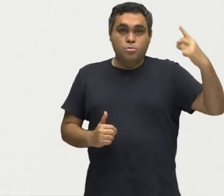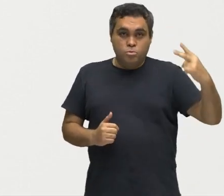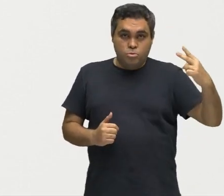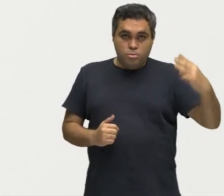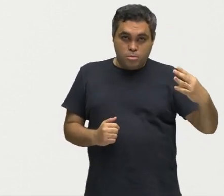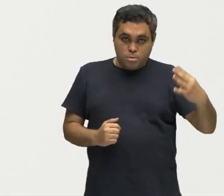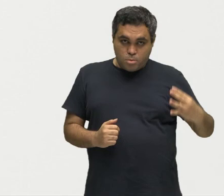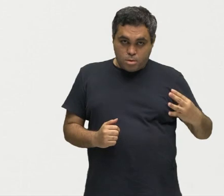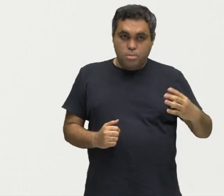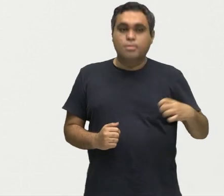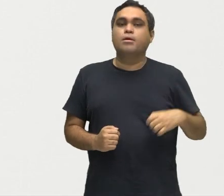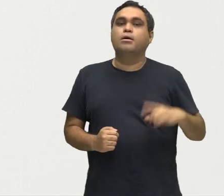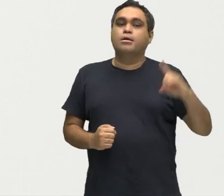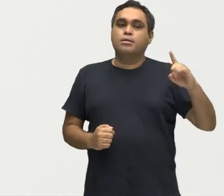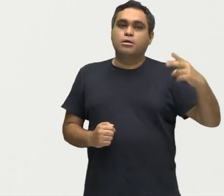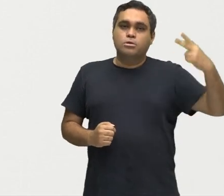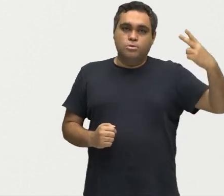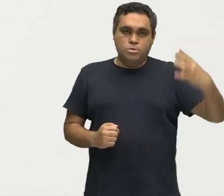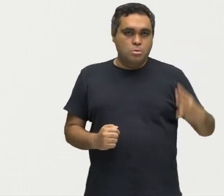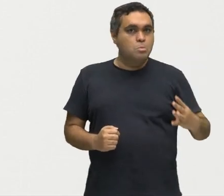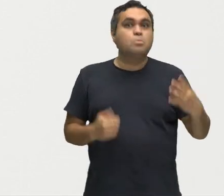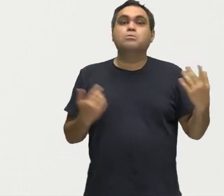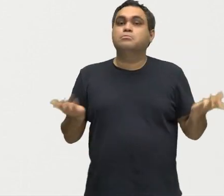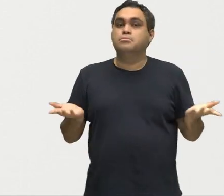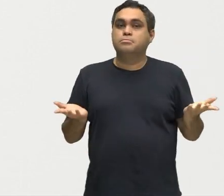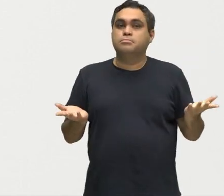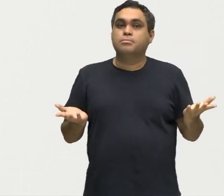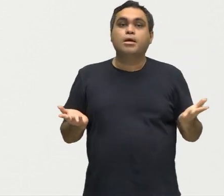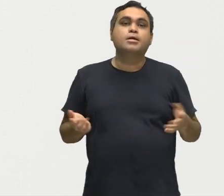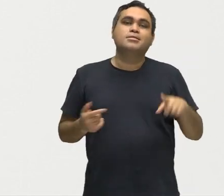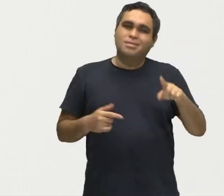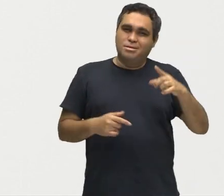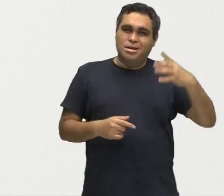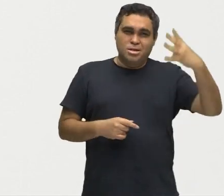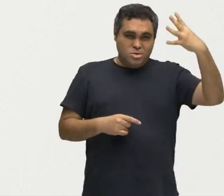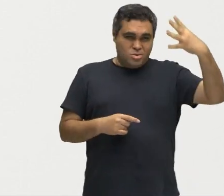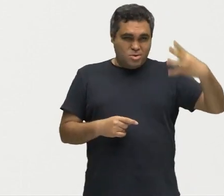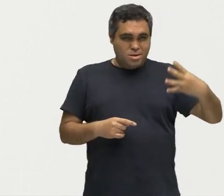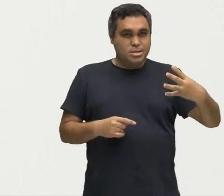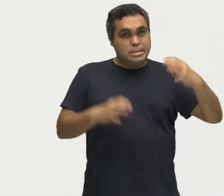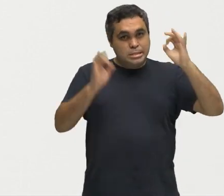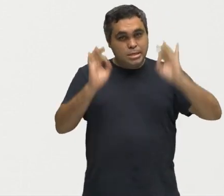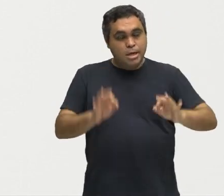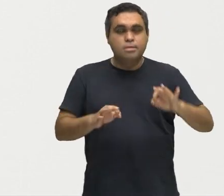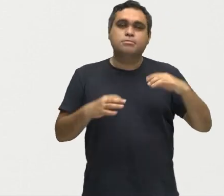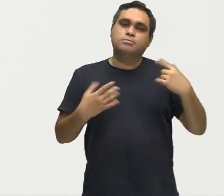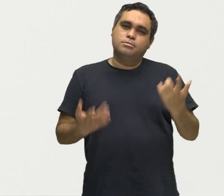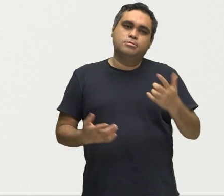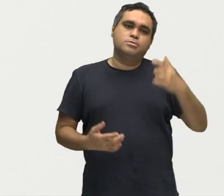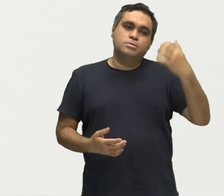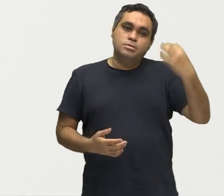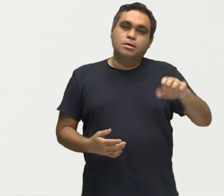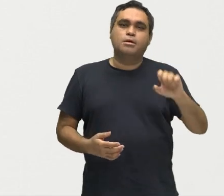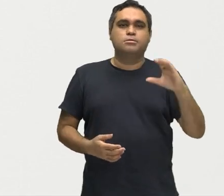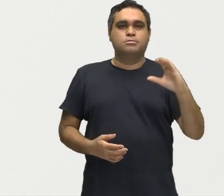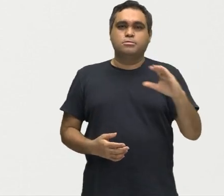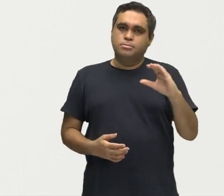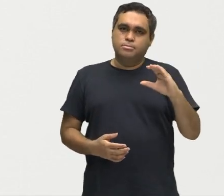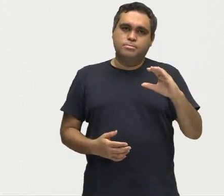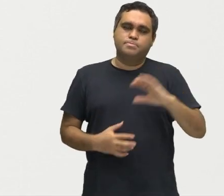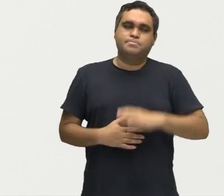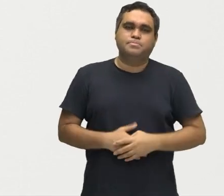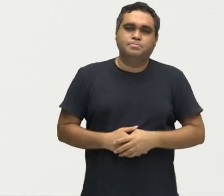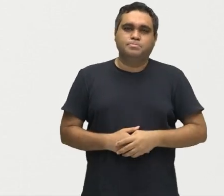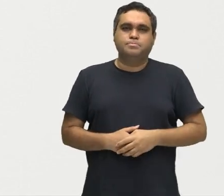Ou letra D, 2 e 4. Então, se as 4 sentenças estão corretas, lógico, a nossa letra correta é